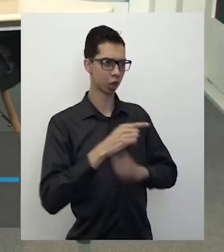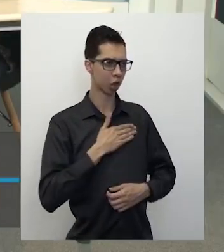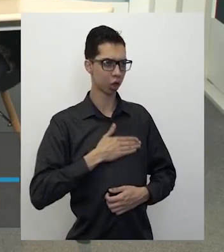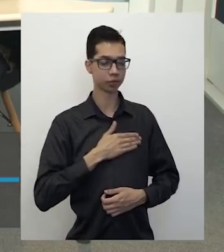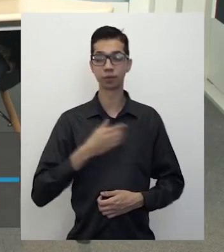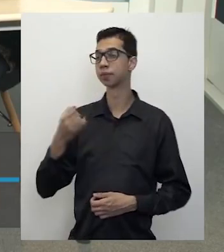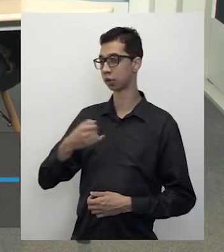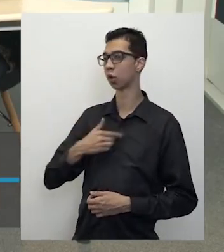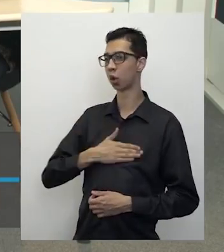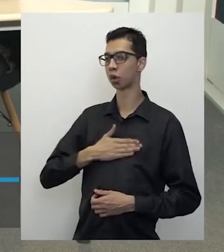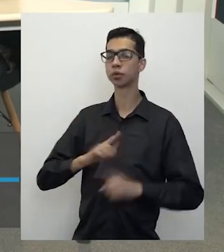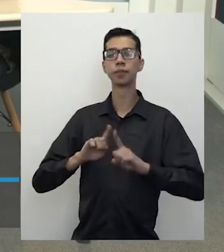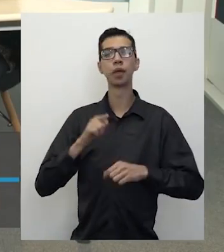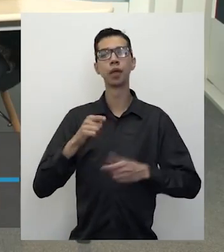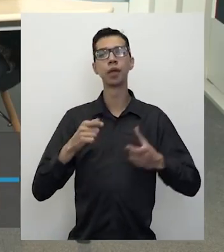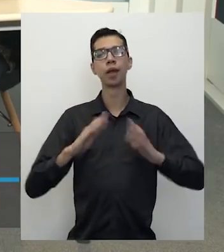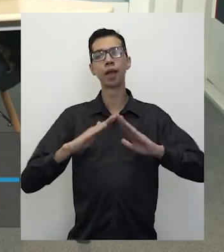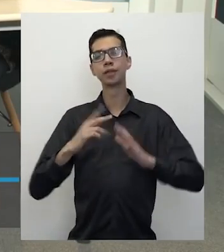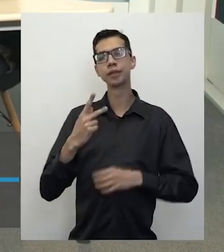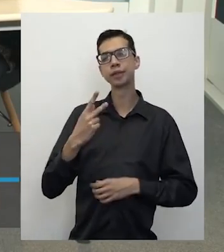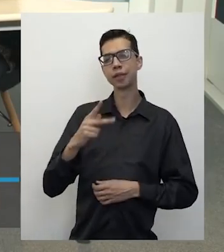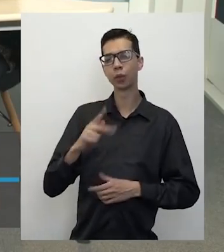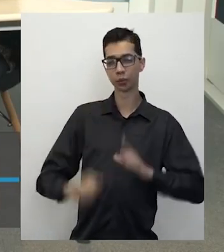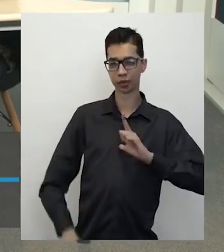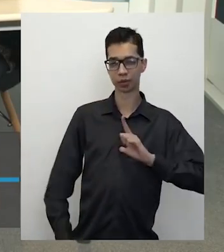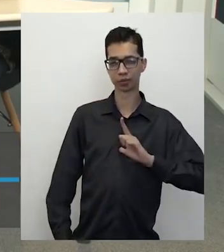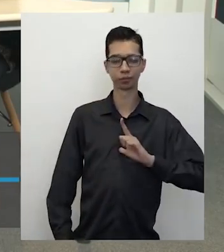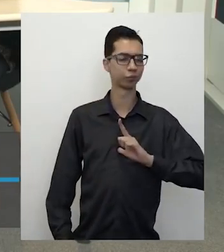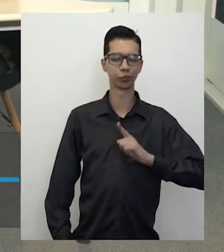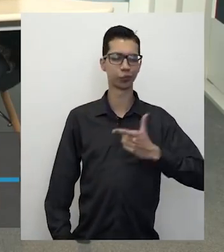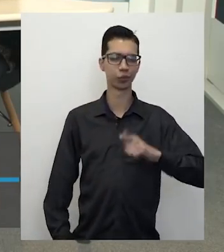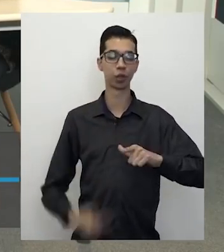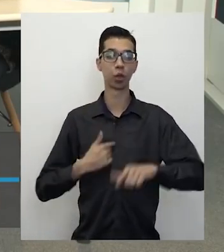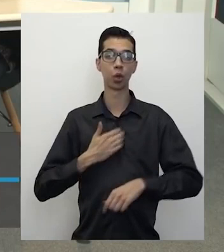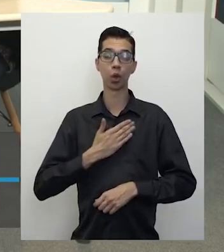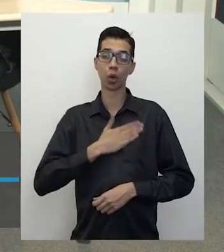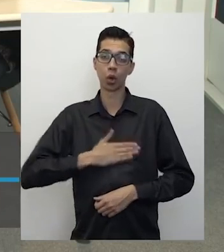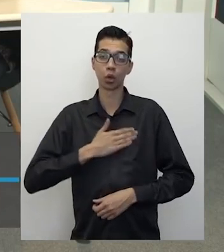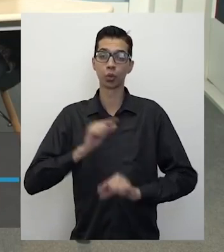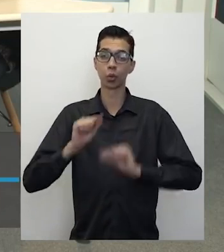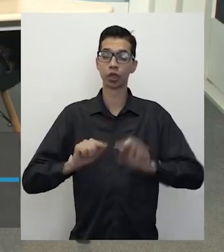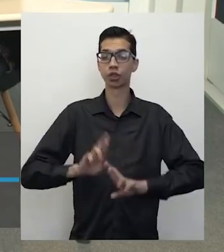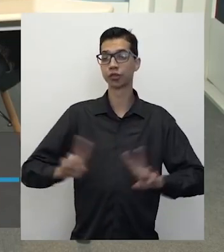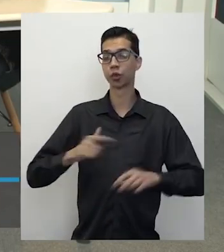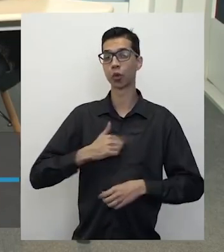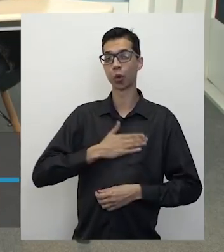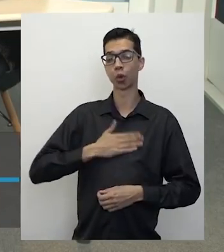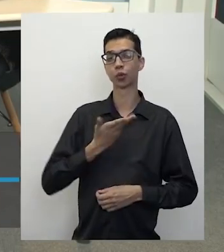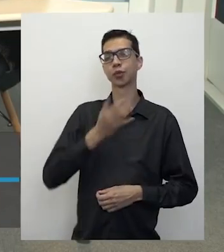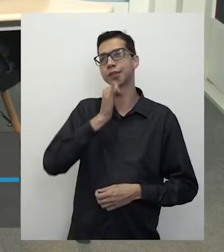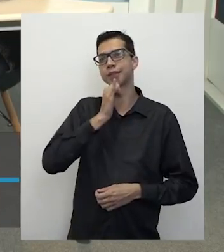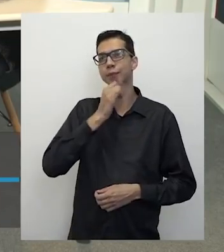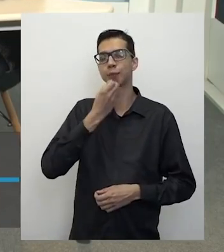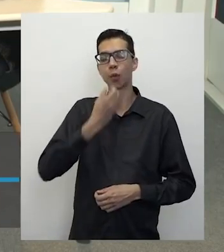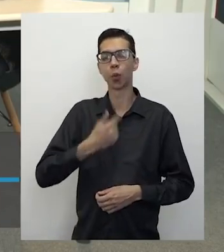Não tenho. Não tem? É uma coisa que para mim é diferente, assim, eu gosto de estar de uma forma bem descontraída. Eu não gosto de, por